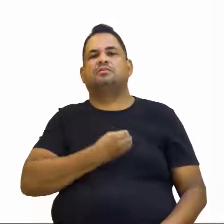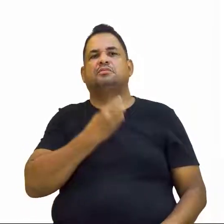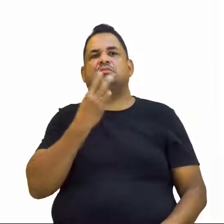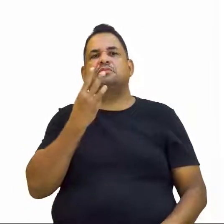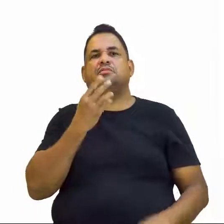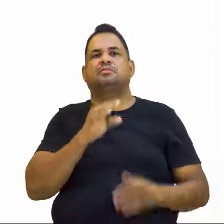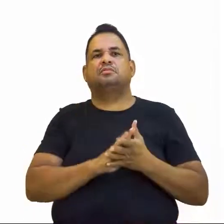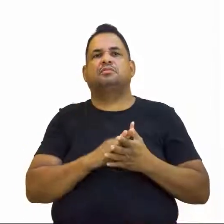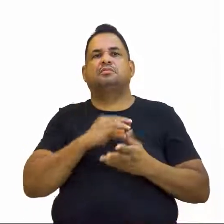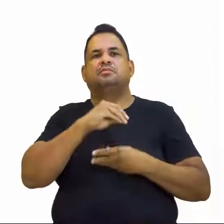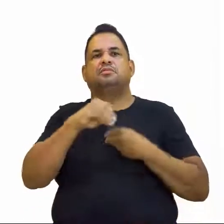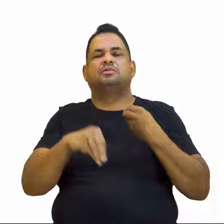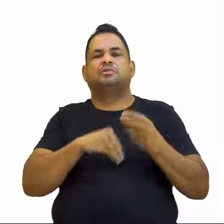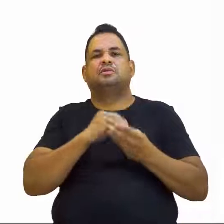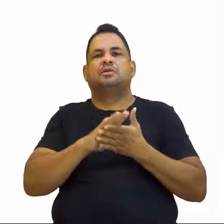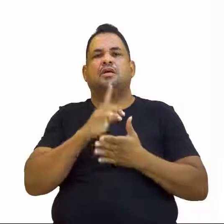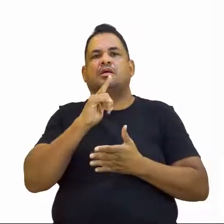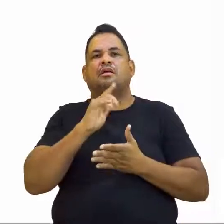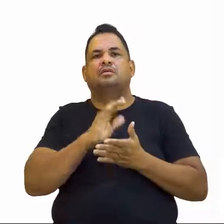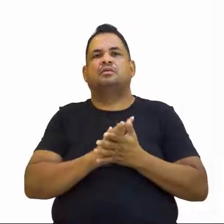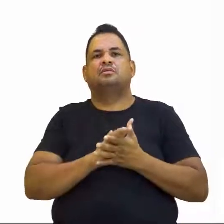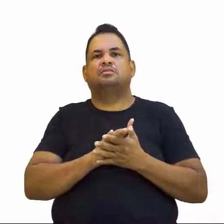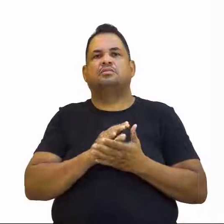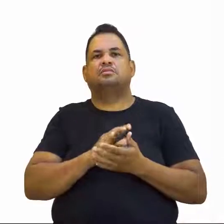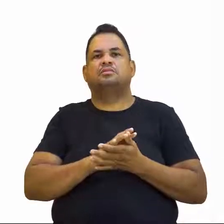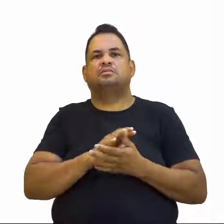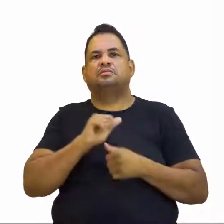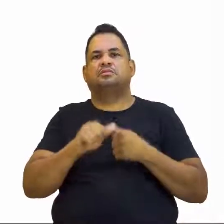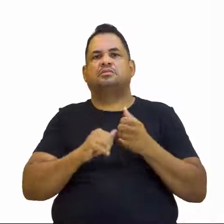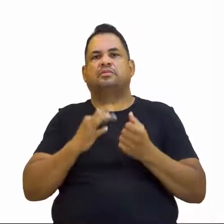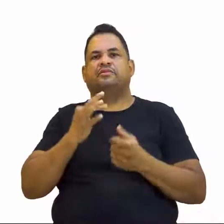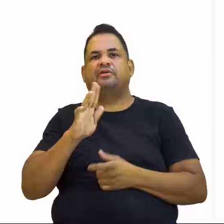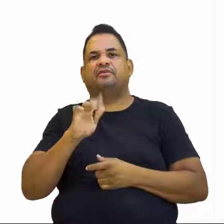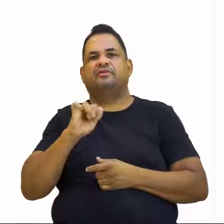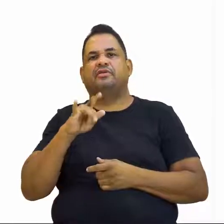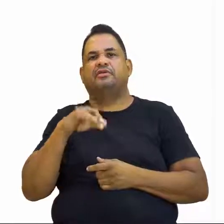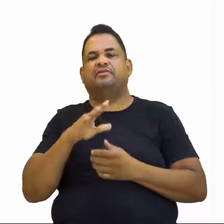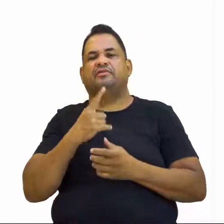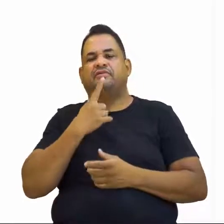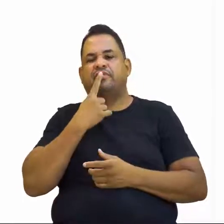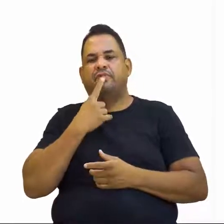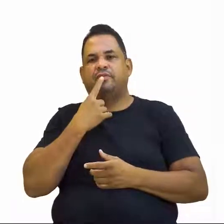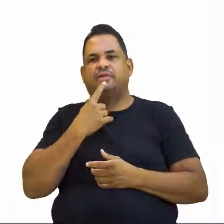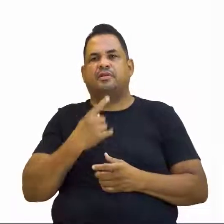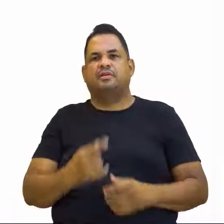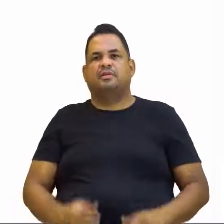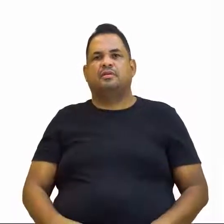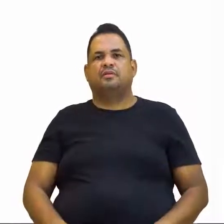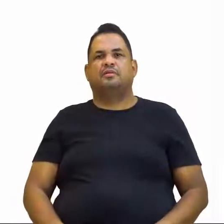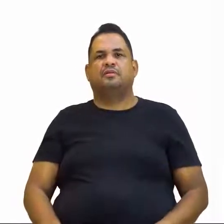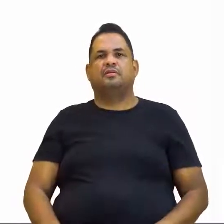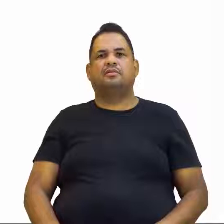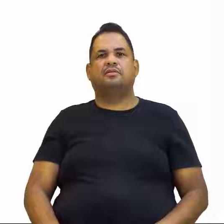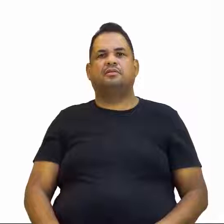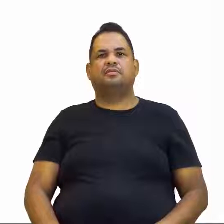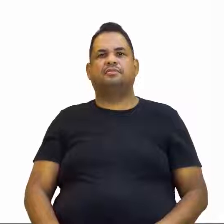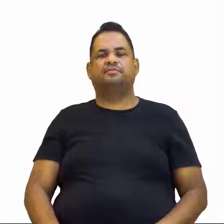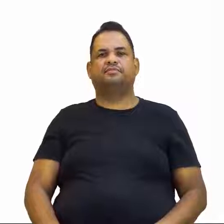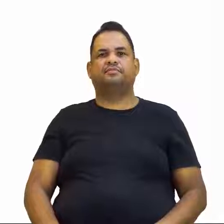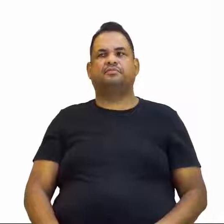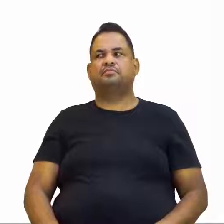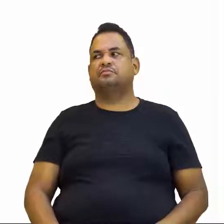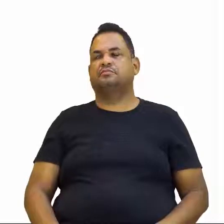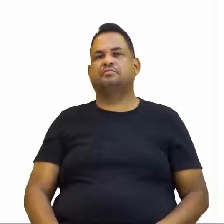Em solução aquosa, torna a fenolftaleína vermelha. E aí vem